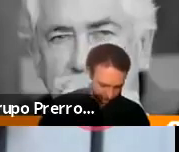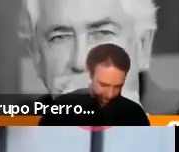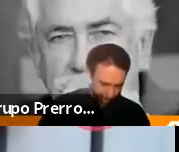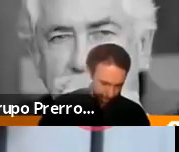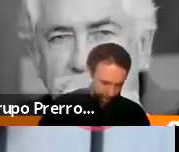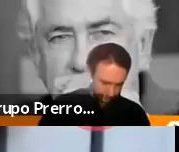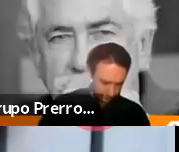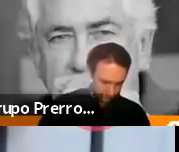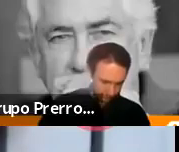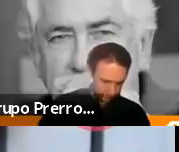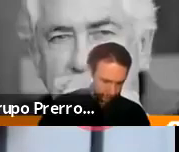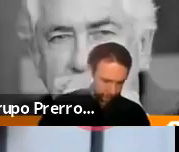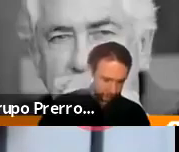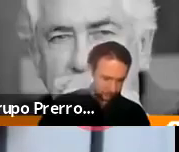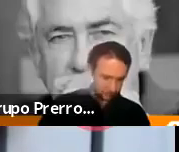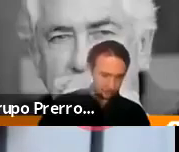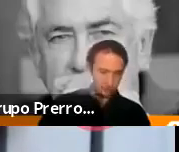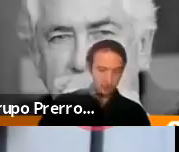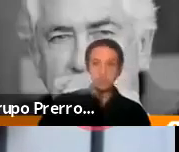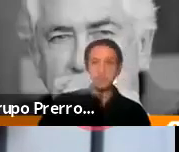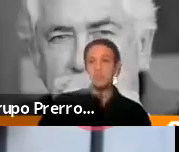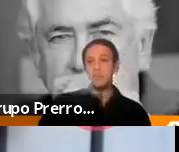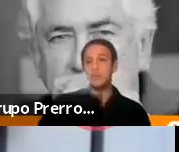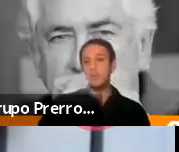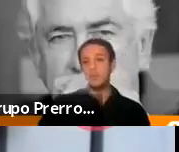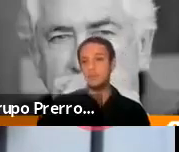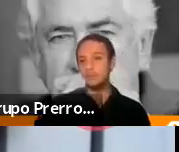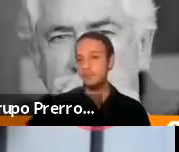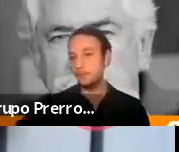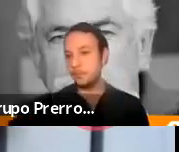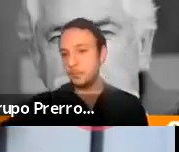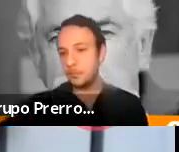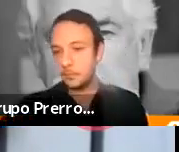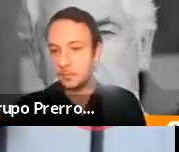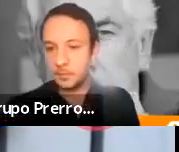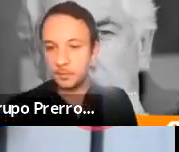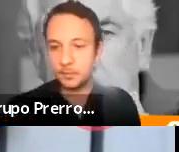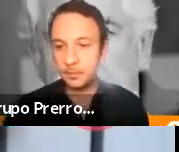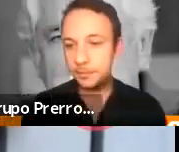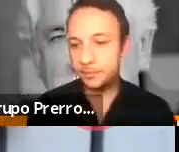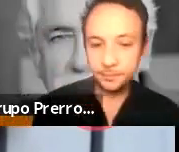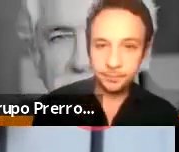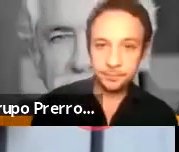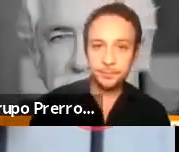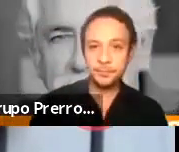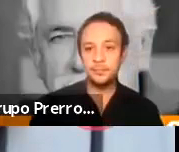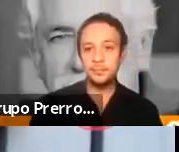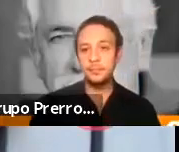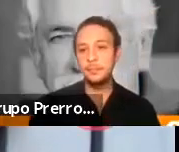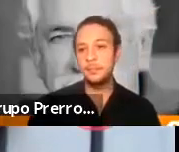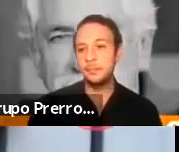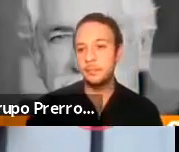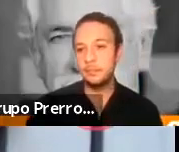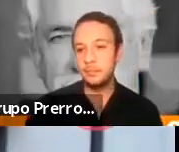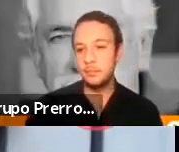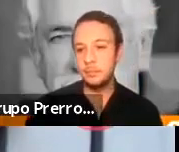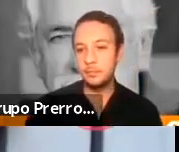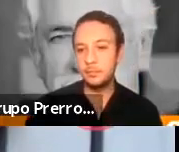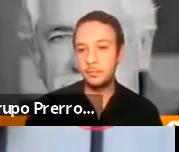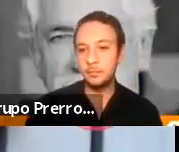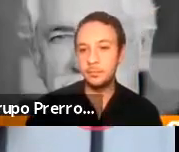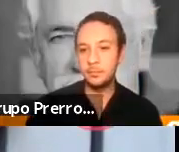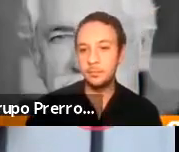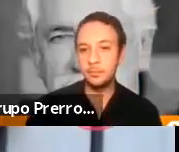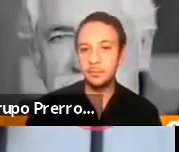limita o alcance de vários veículos da mídia independente. Agradeço a todos vocês, desejo aí sucesso